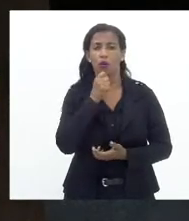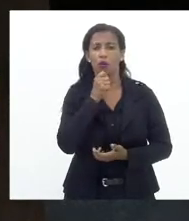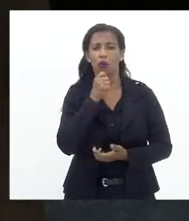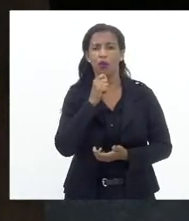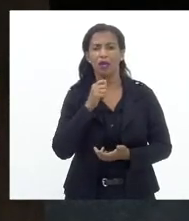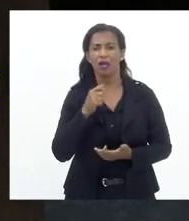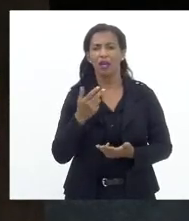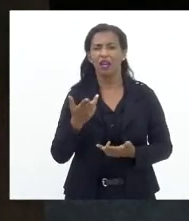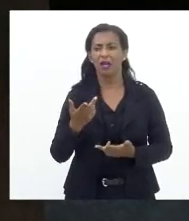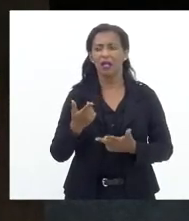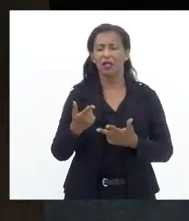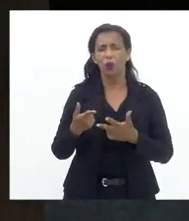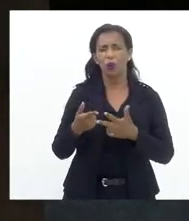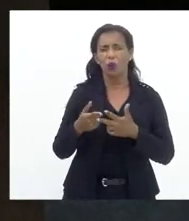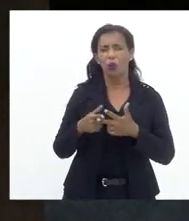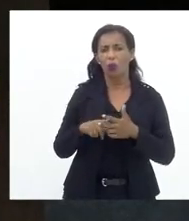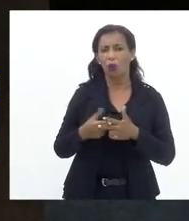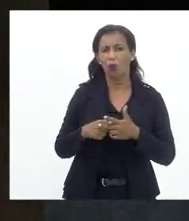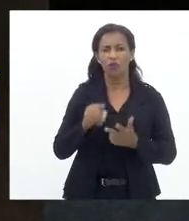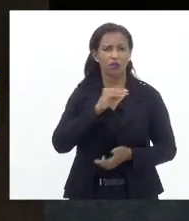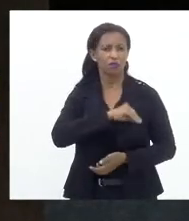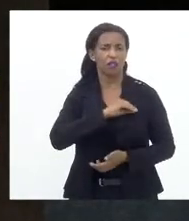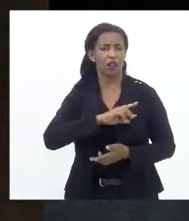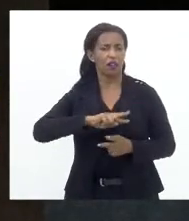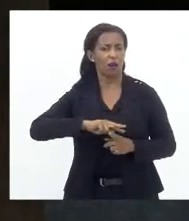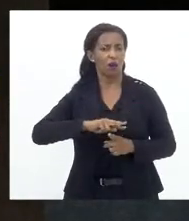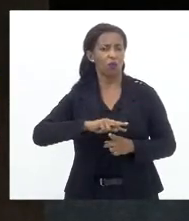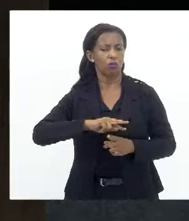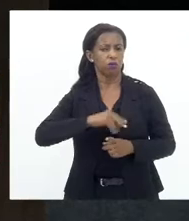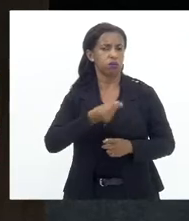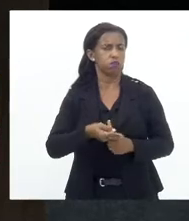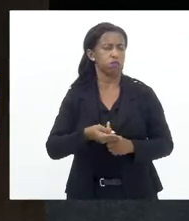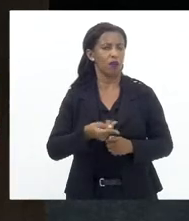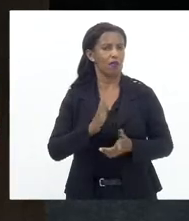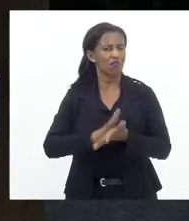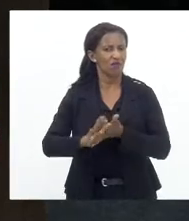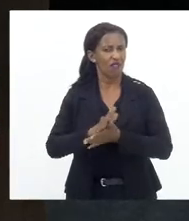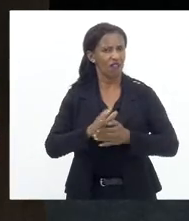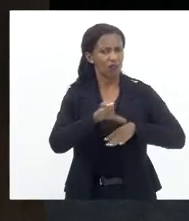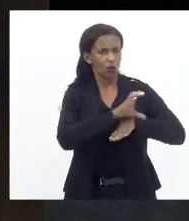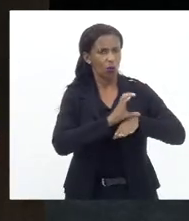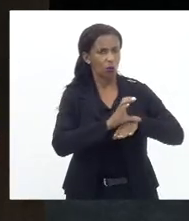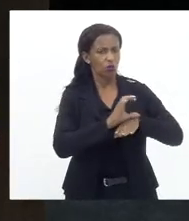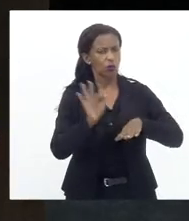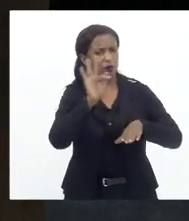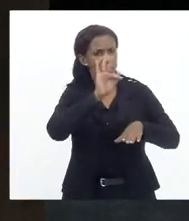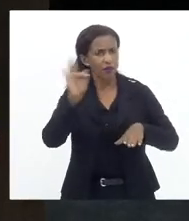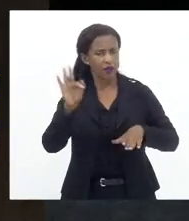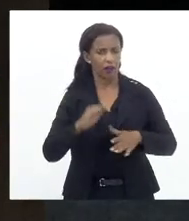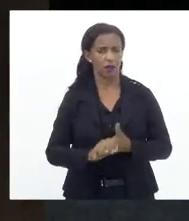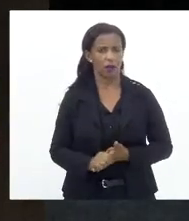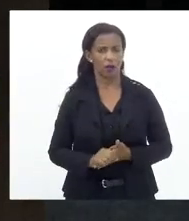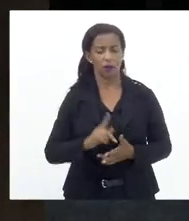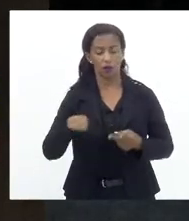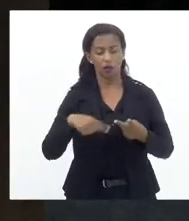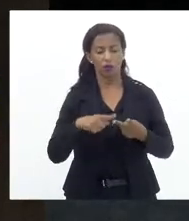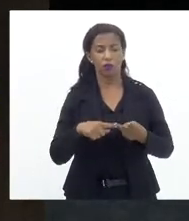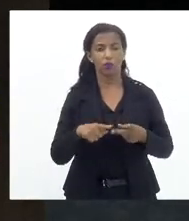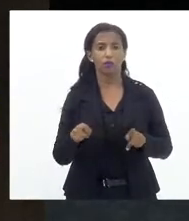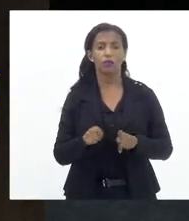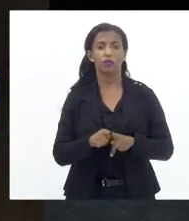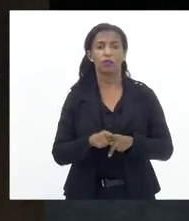reajuste em uma recomposição salarial é um prefeito condicional da construção federal e o